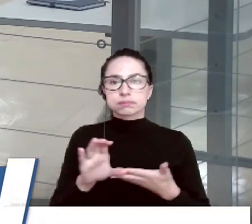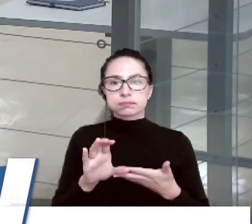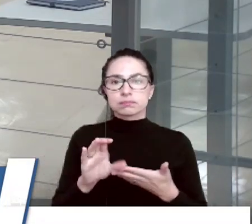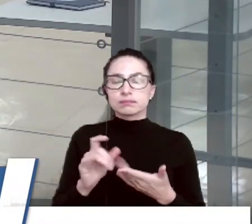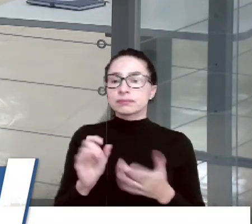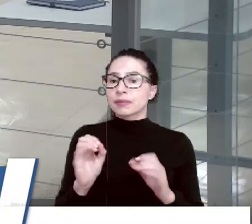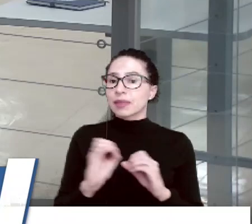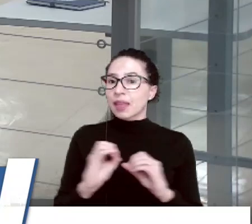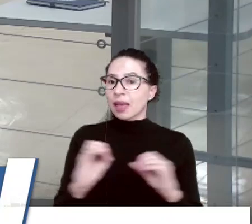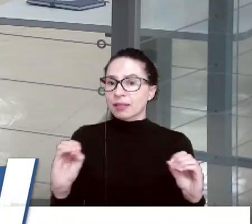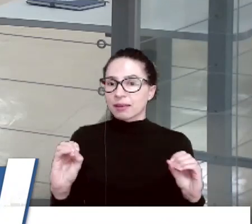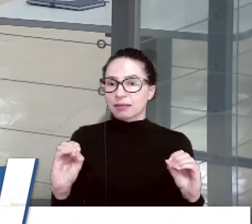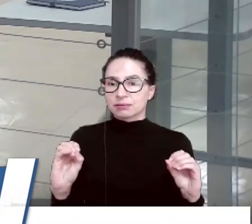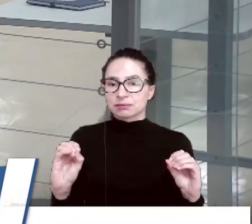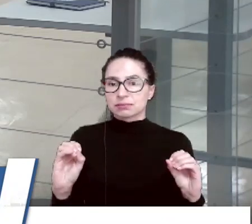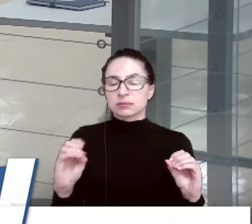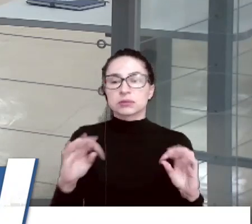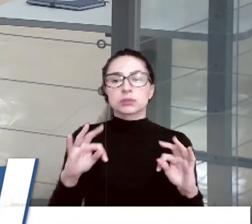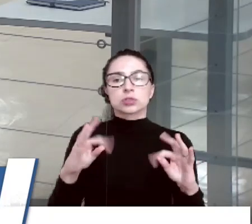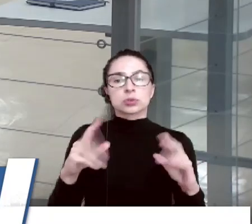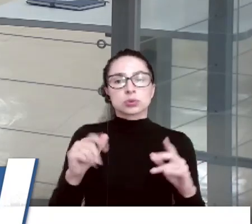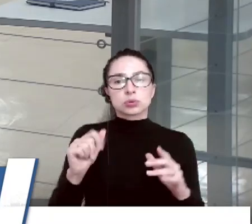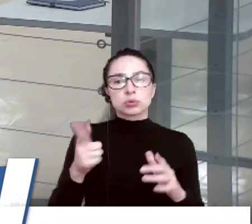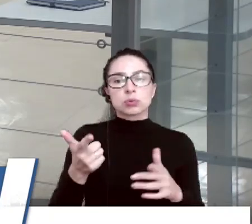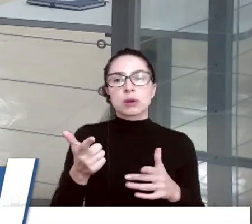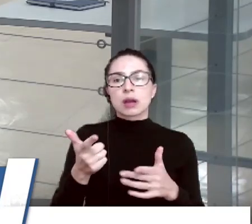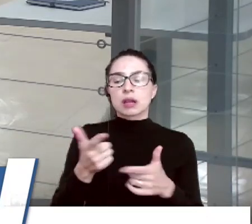nada. Tudo virava dividendo.